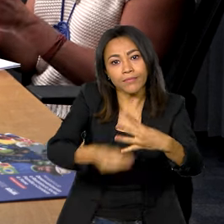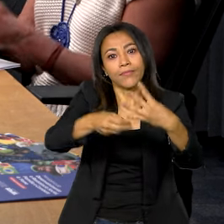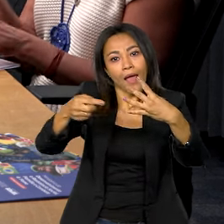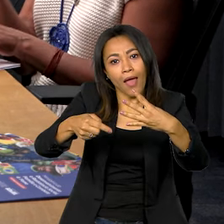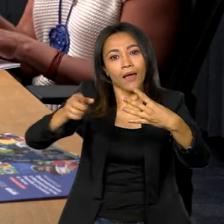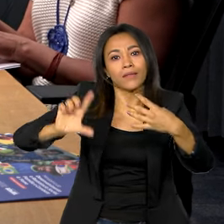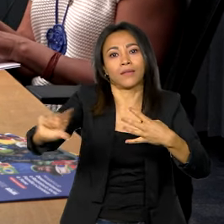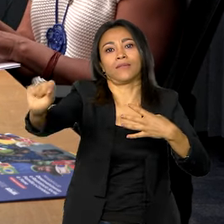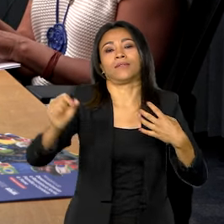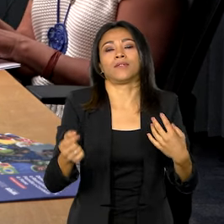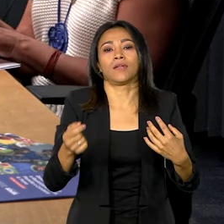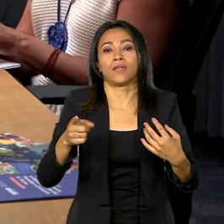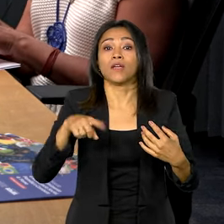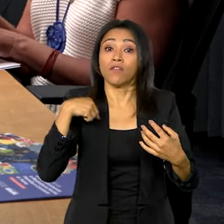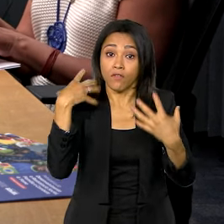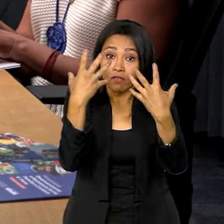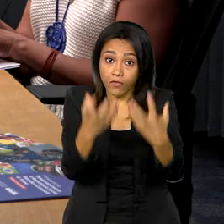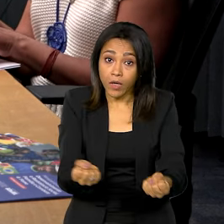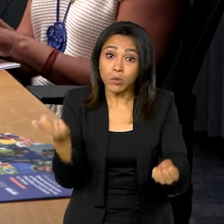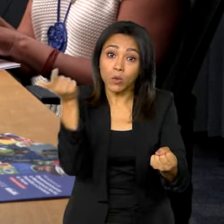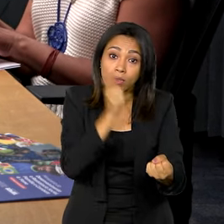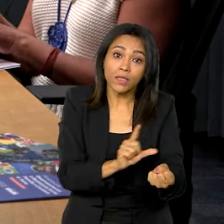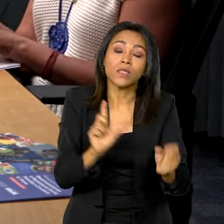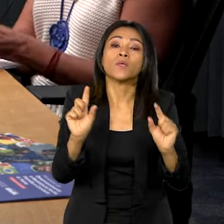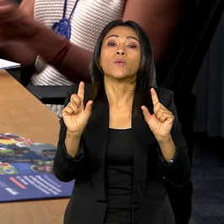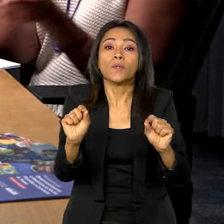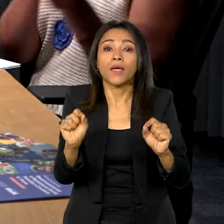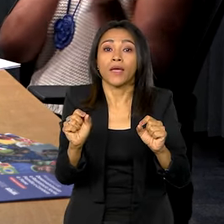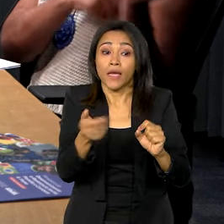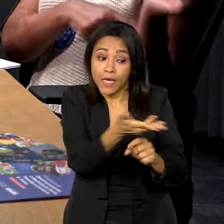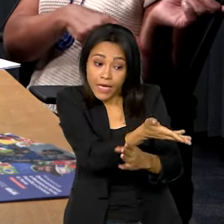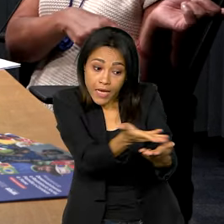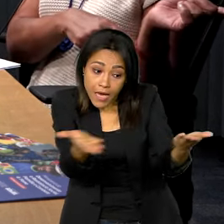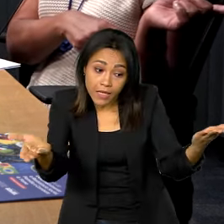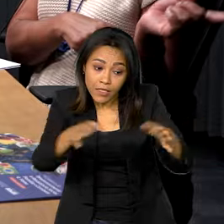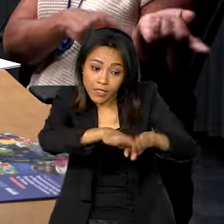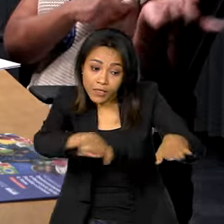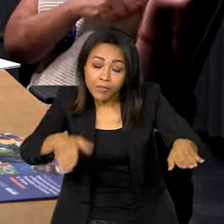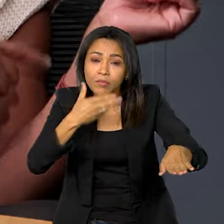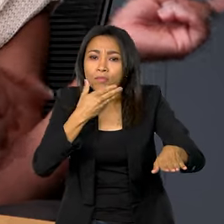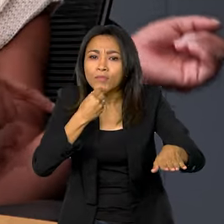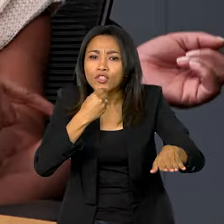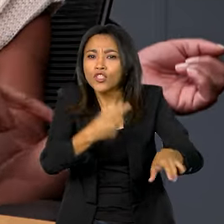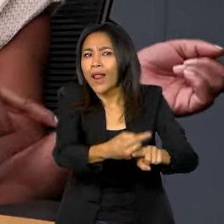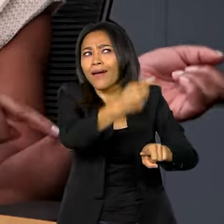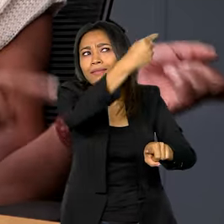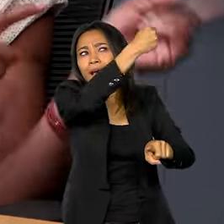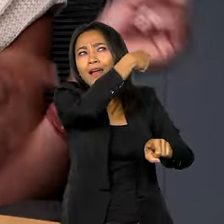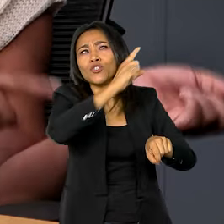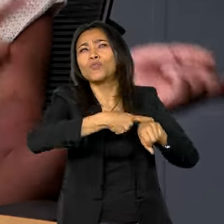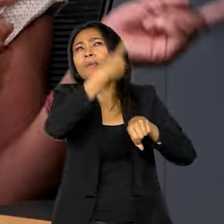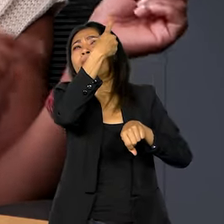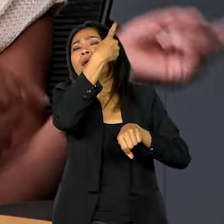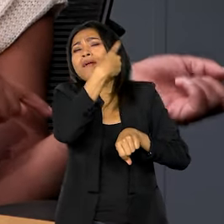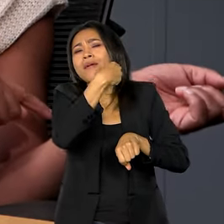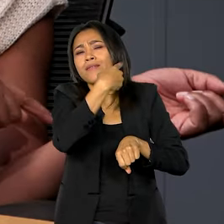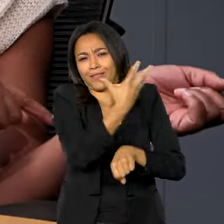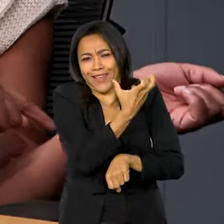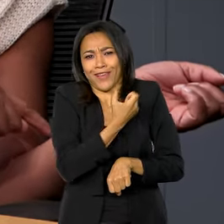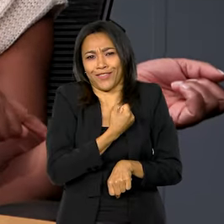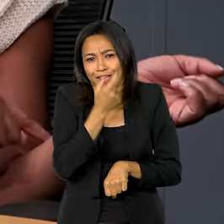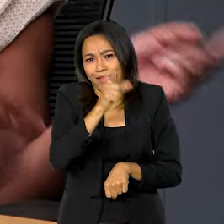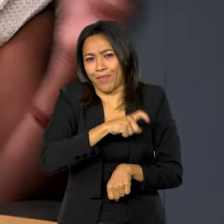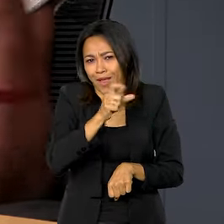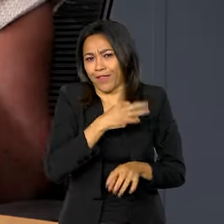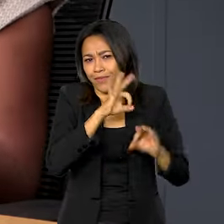famílias é a porta de saída é onde a gente vai conseguir fazer com que esses meninos lá de trás que foram os filhos dos primeiros